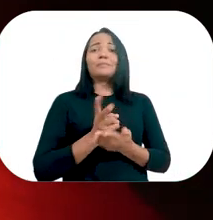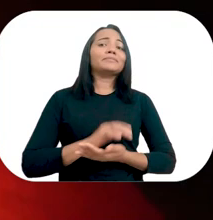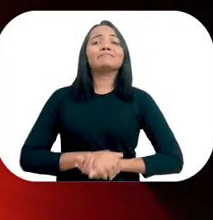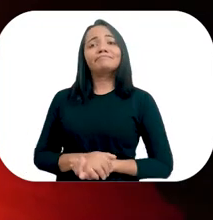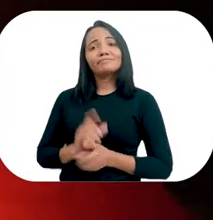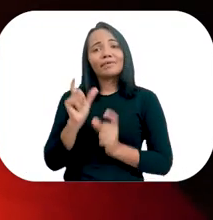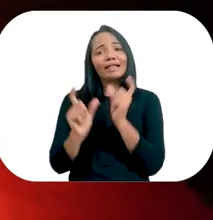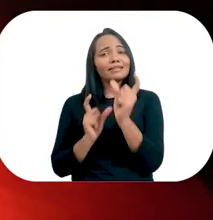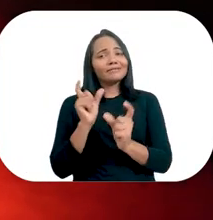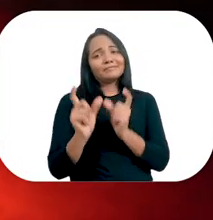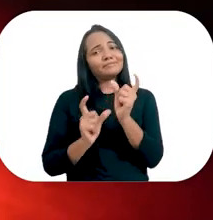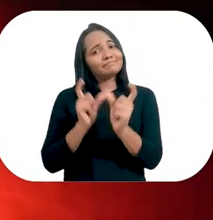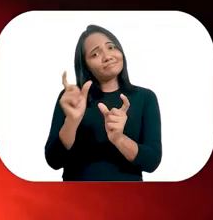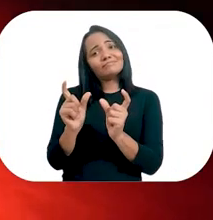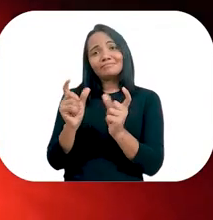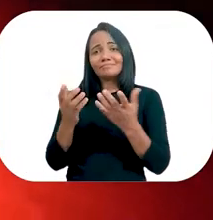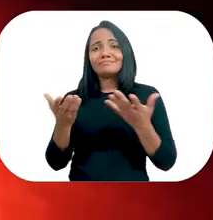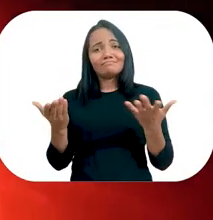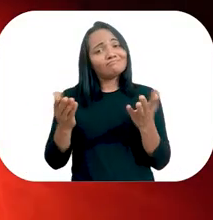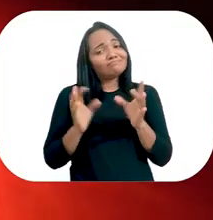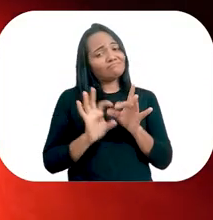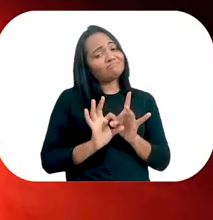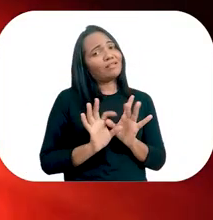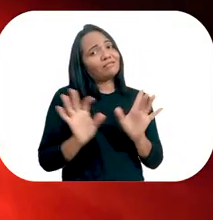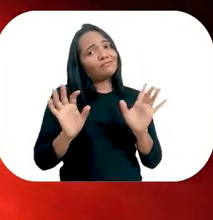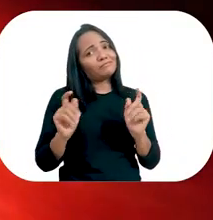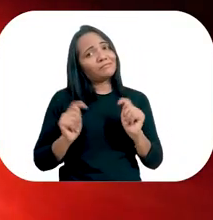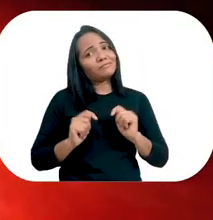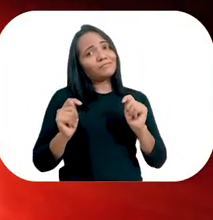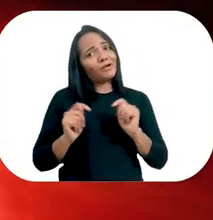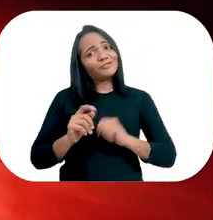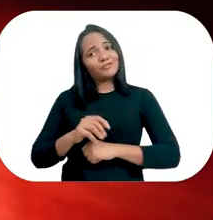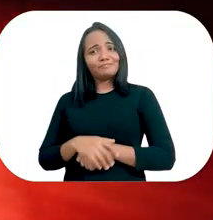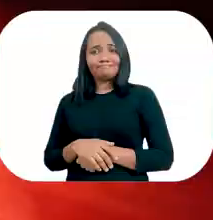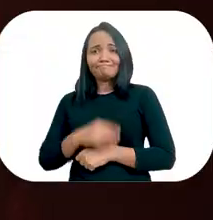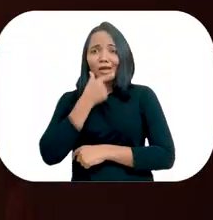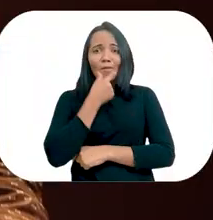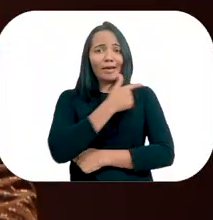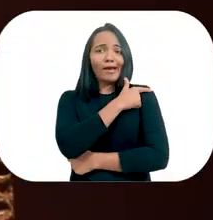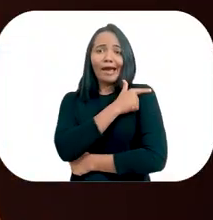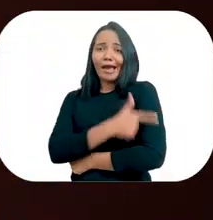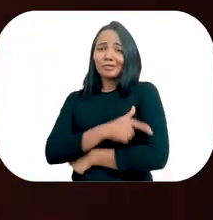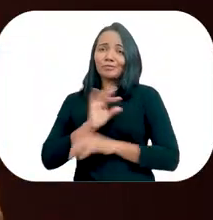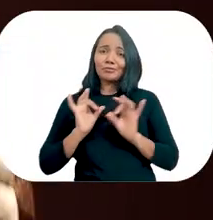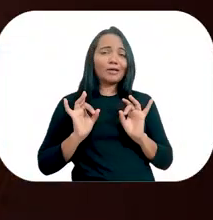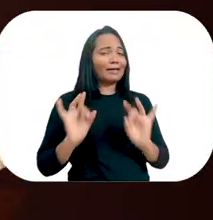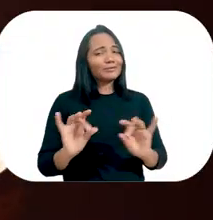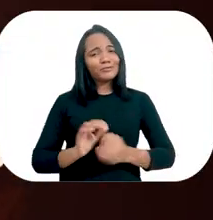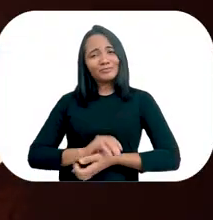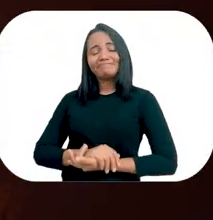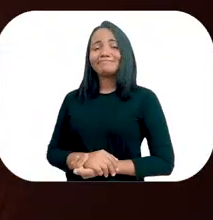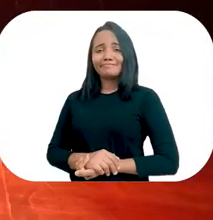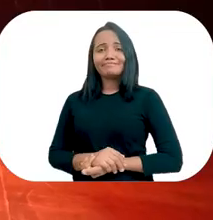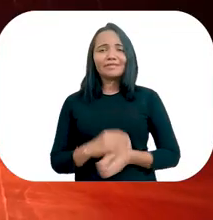São palavras que ainda te deixam dizer, por ser homem bem disciplinado. Deve,